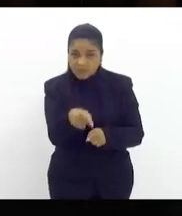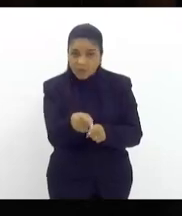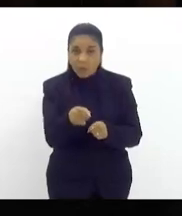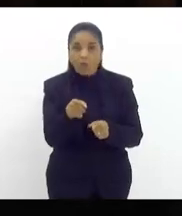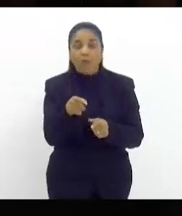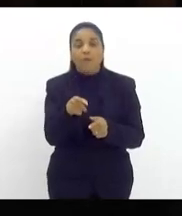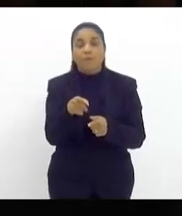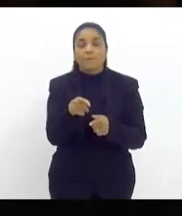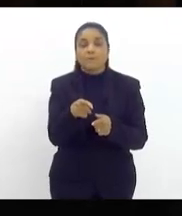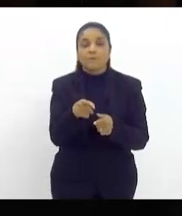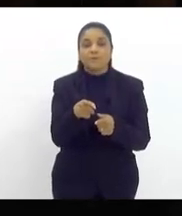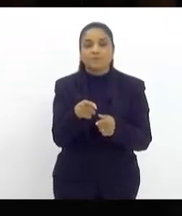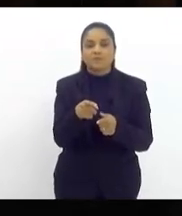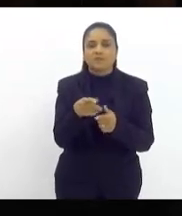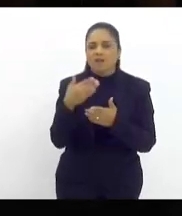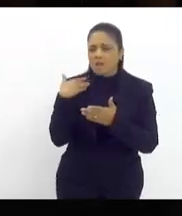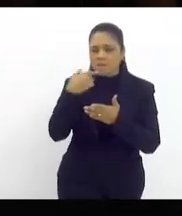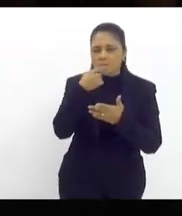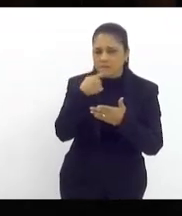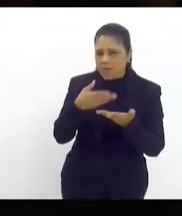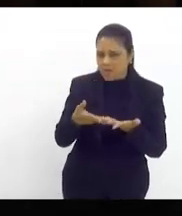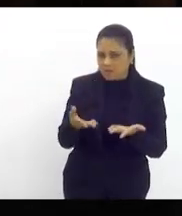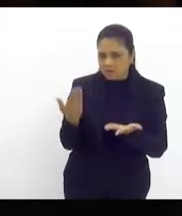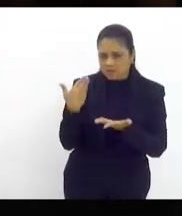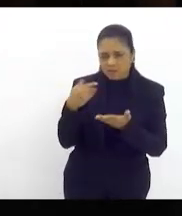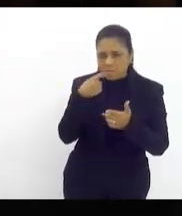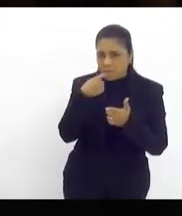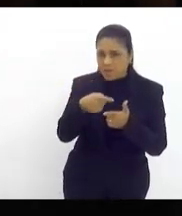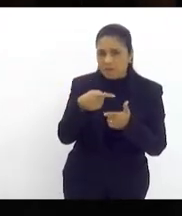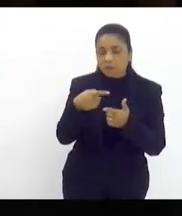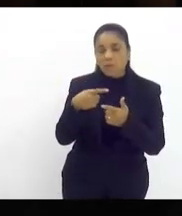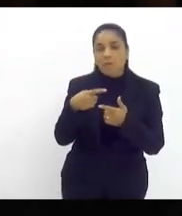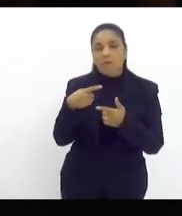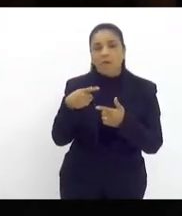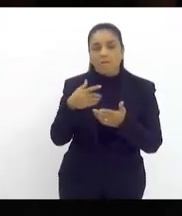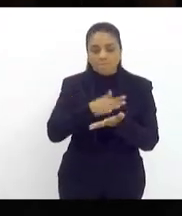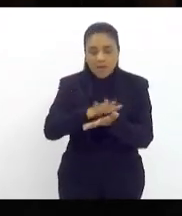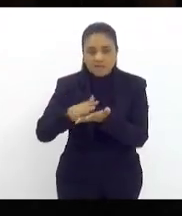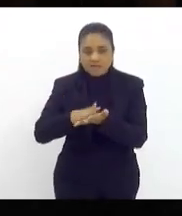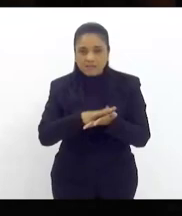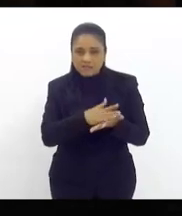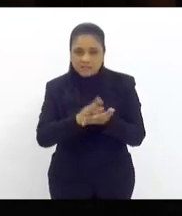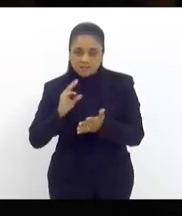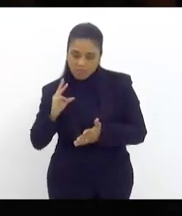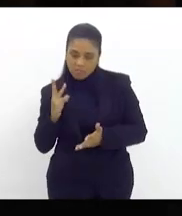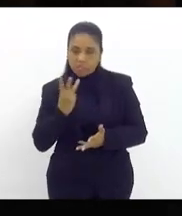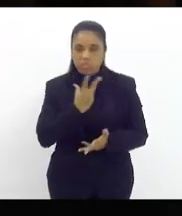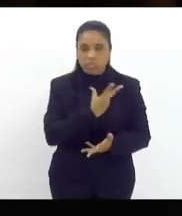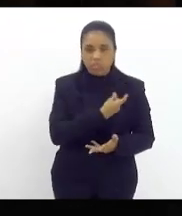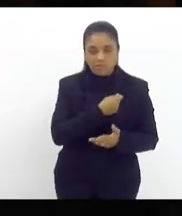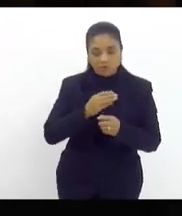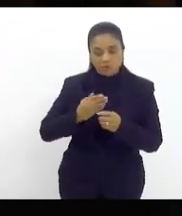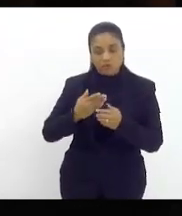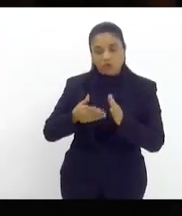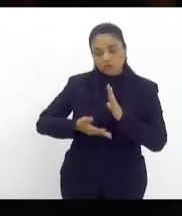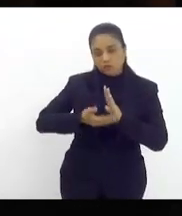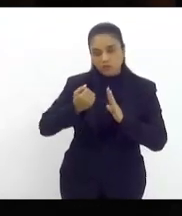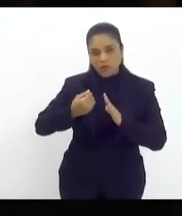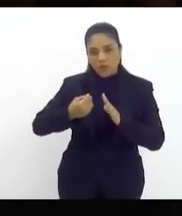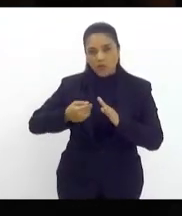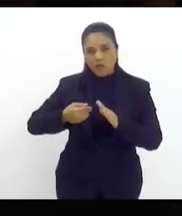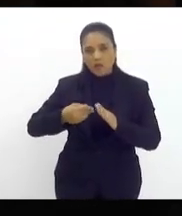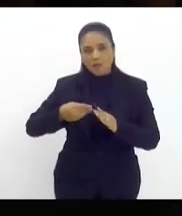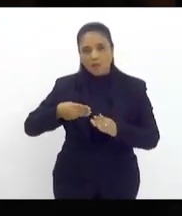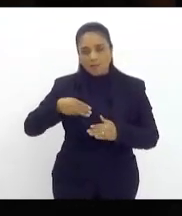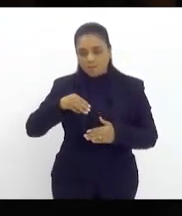agora mais recente de uma passista, transista, que foi fazer uma retirada de mioma, o nome